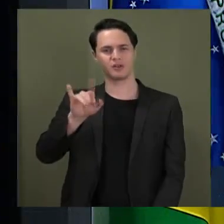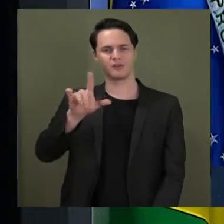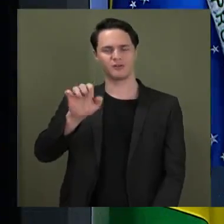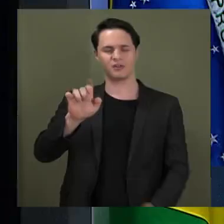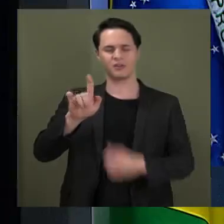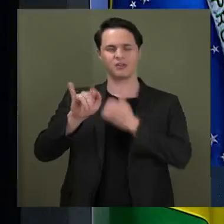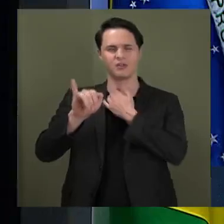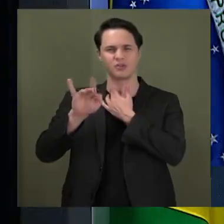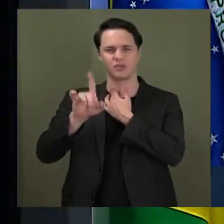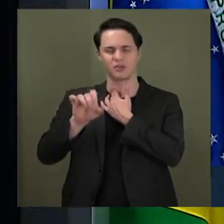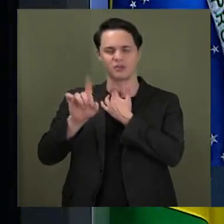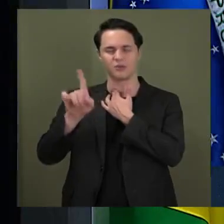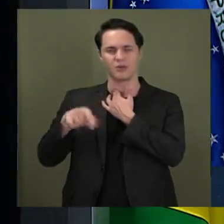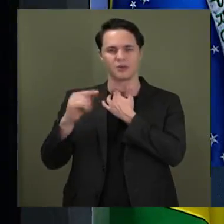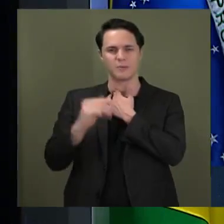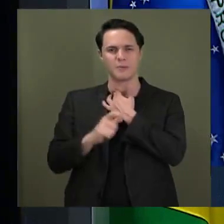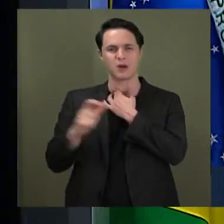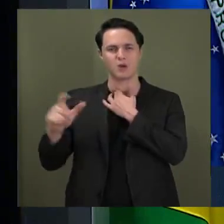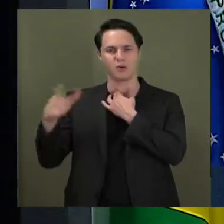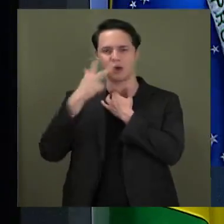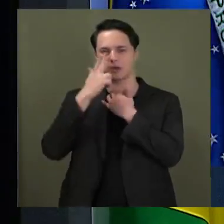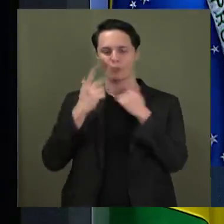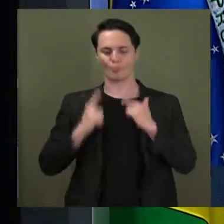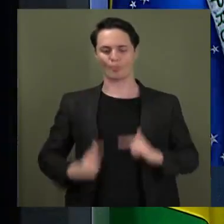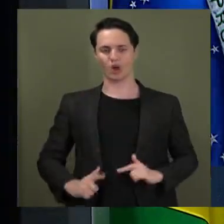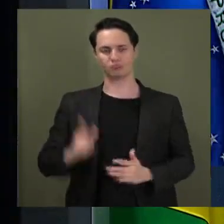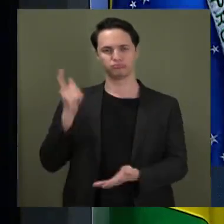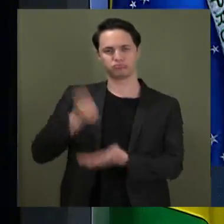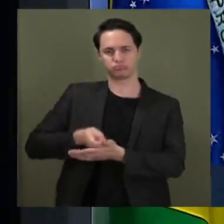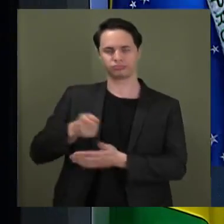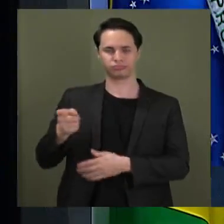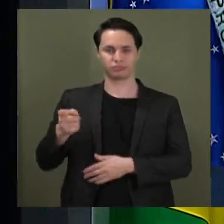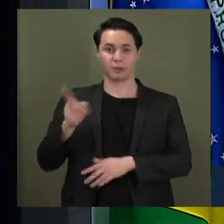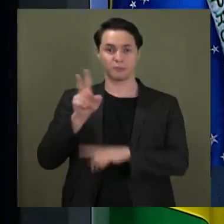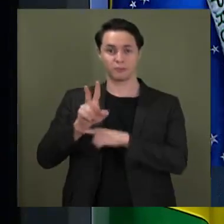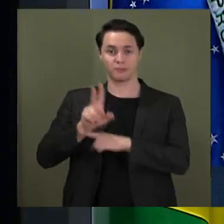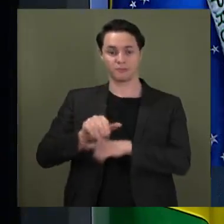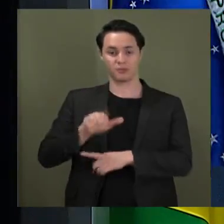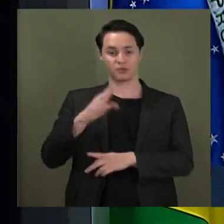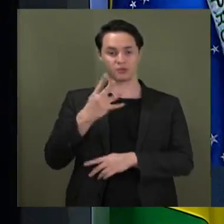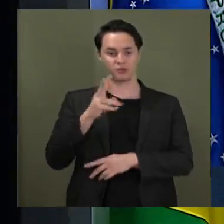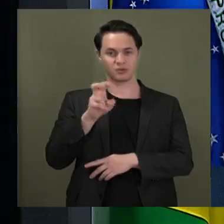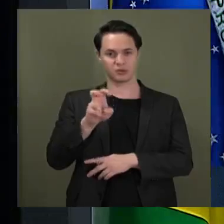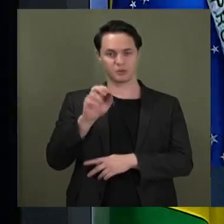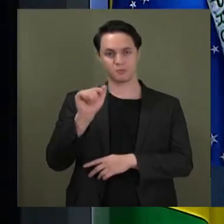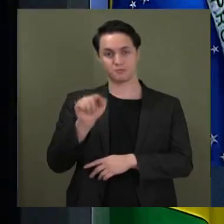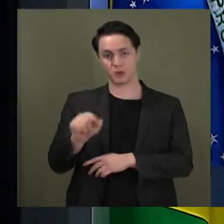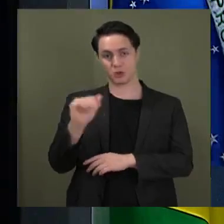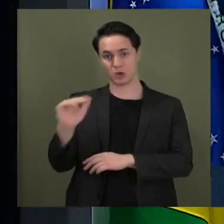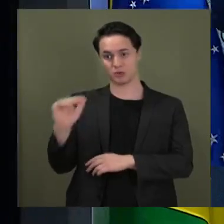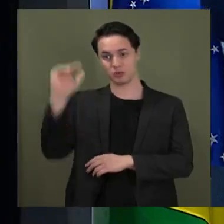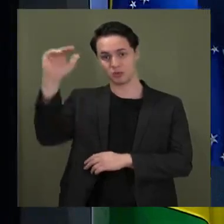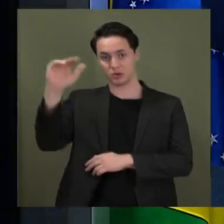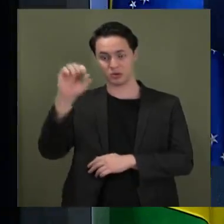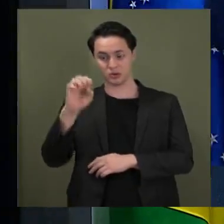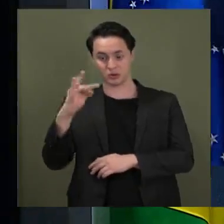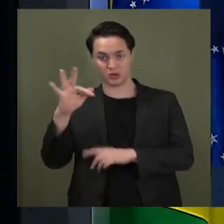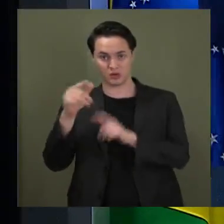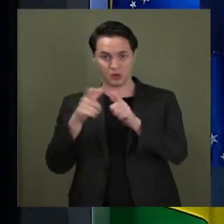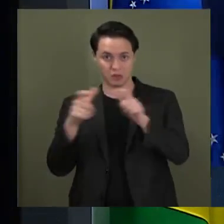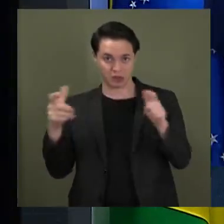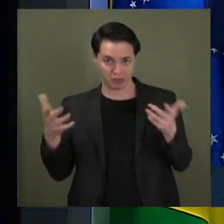no maior pilar da impunidade, protegendo mais de 45 mil autoridades, e o Supremo está querendo aumentar ainda.